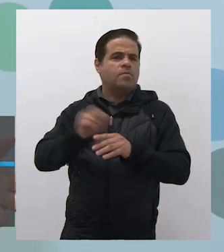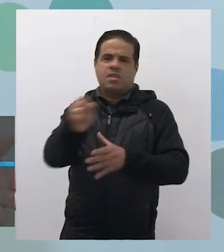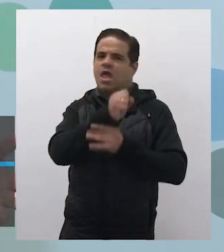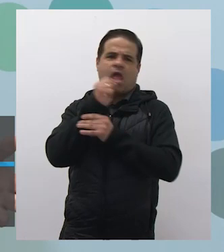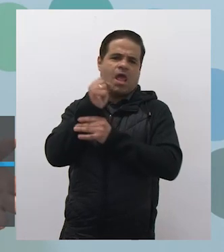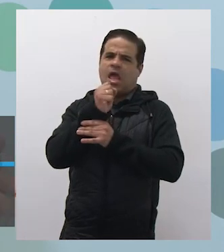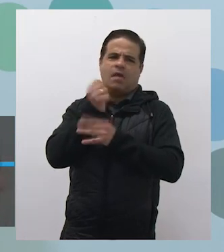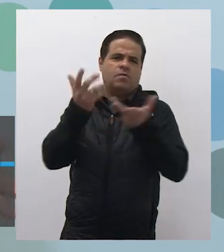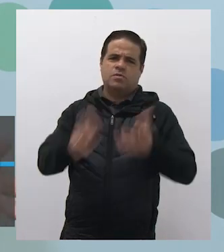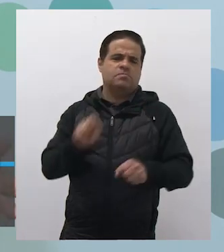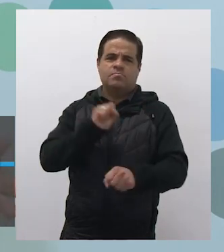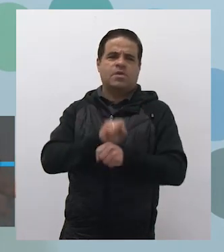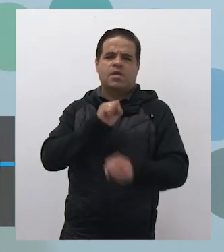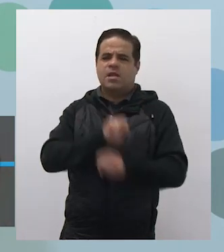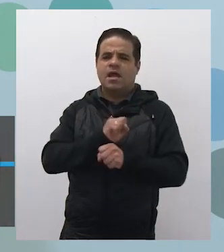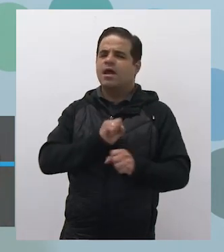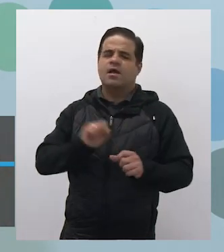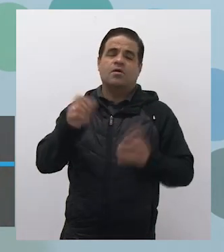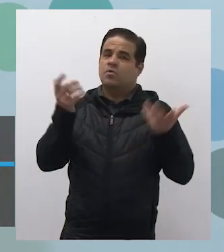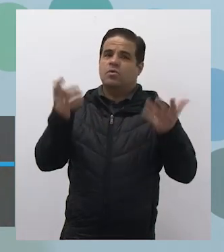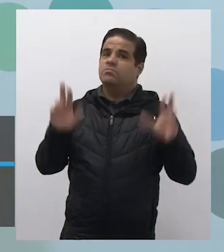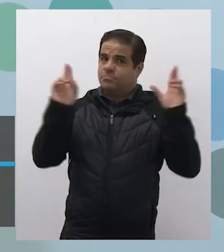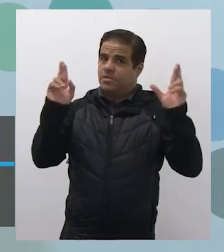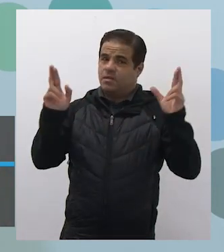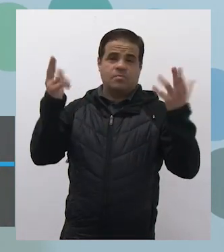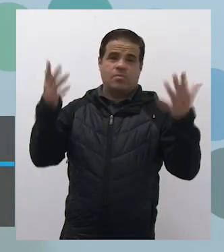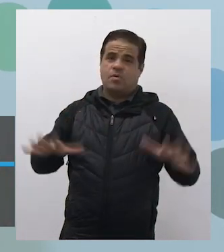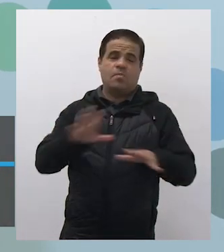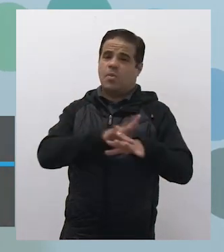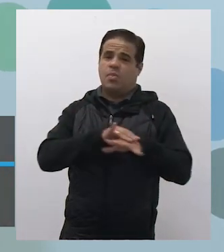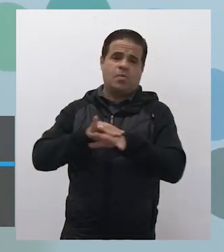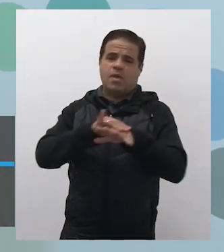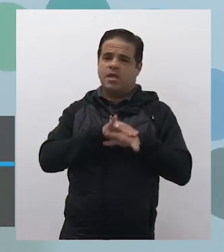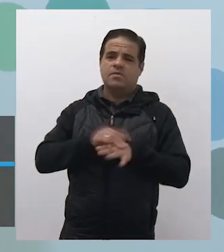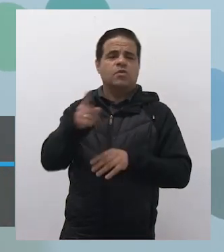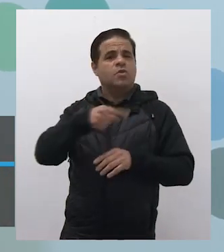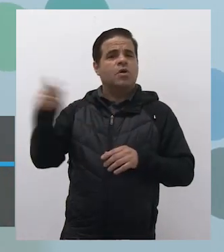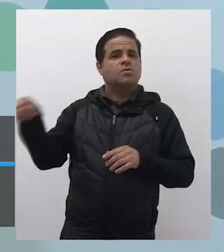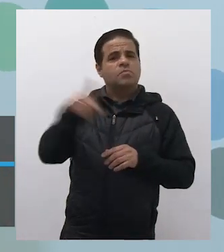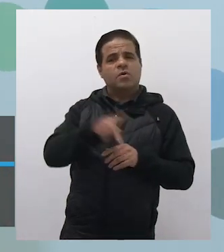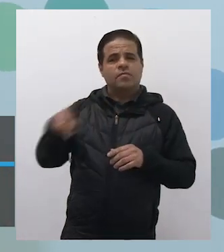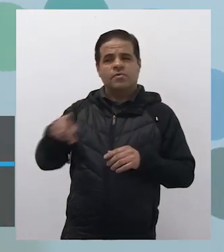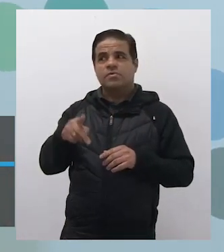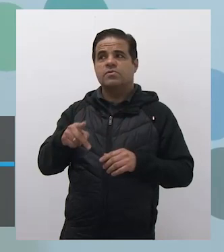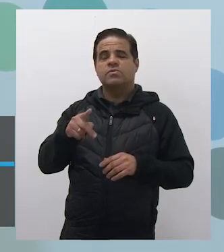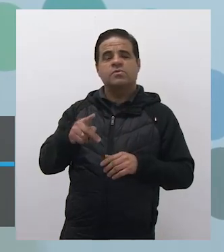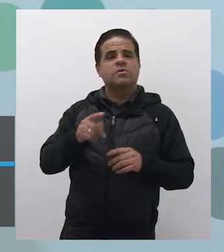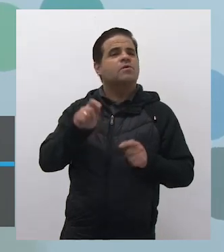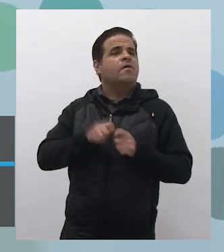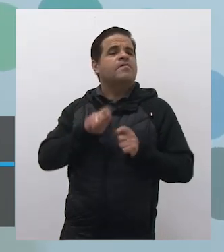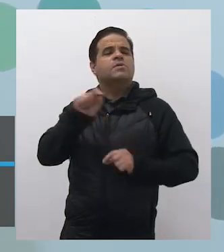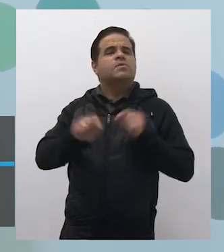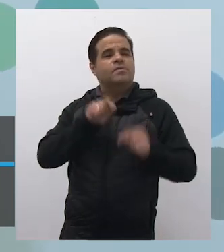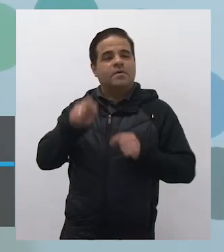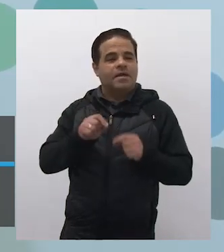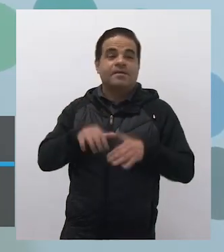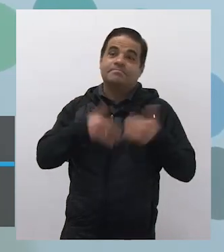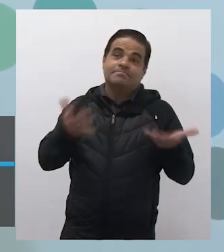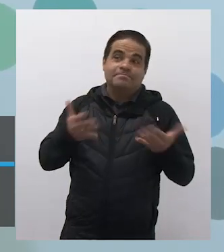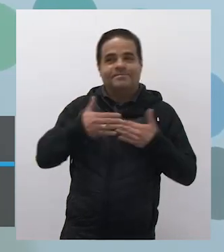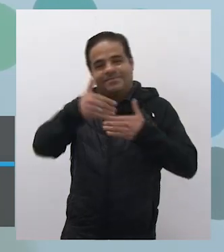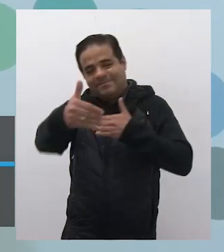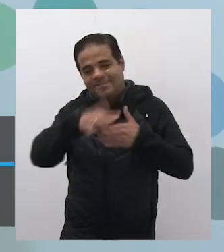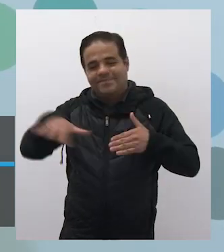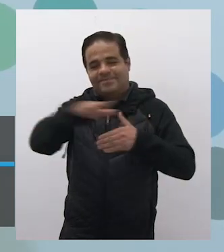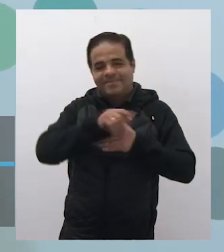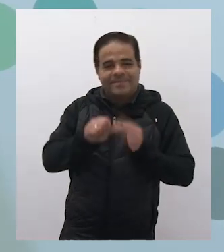esperamos, né? Todos nós que não seja uma doença grave, mas com uma doença. O que que nós, professores, como médicos, vamos fazer? Então, o primeiro passo